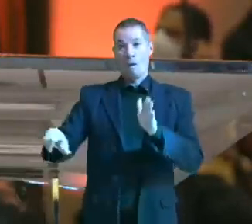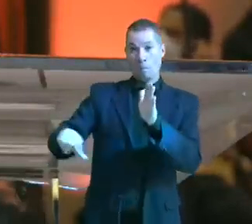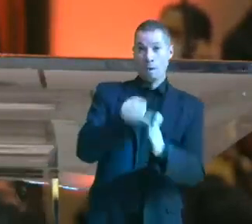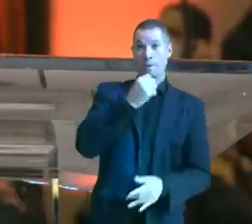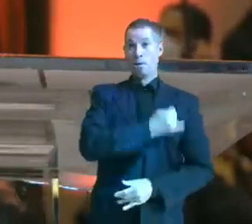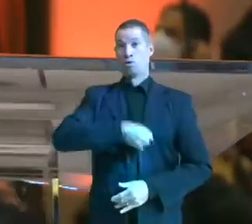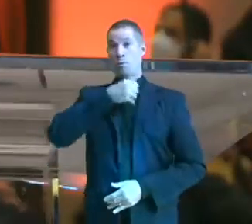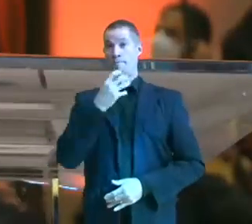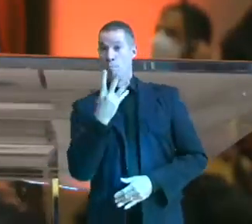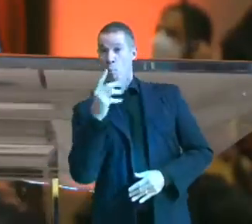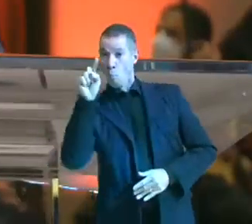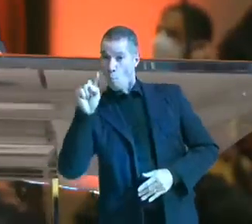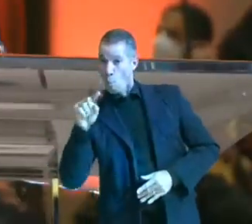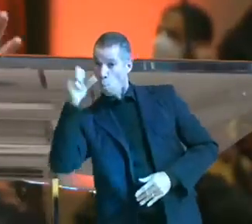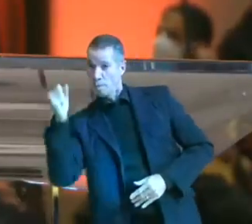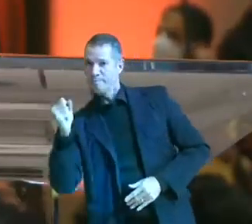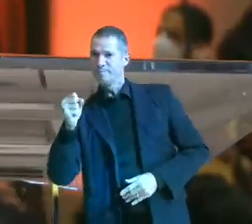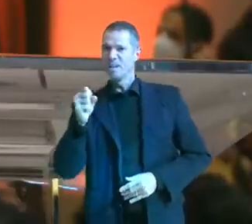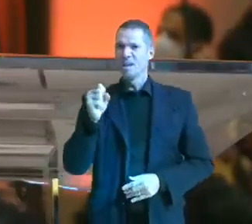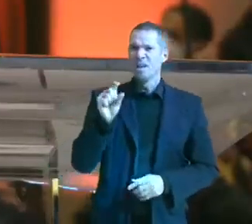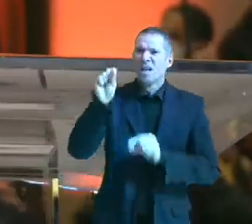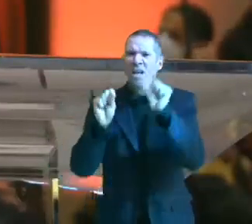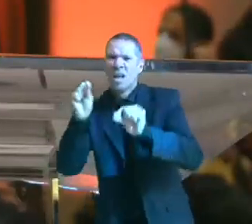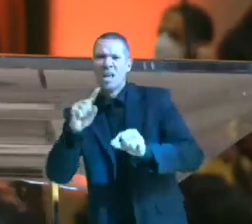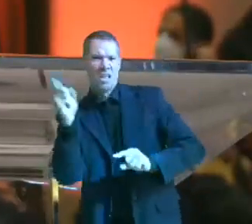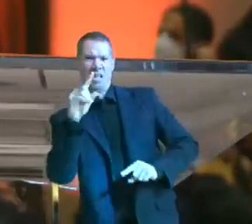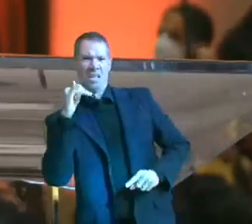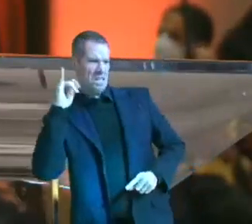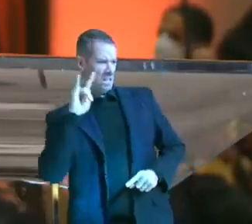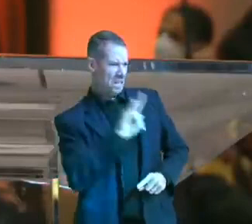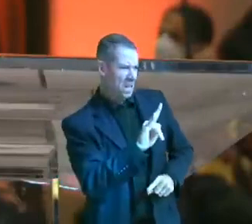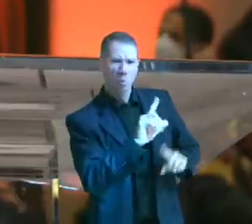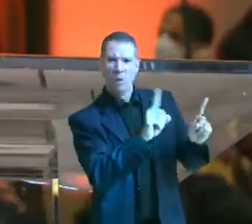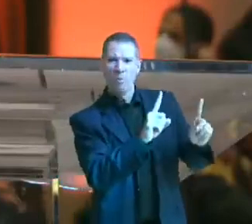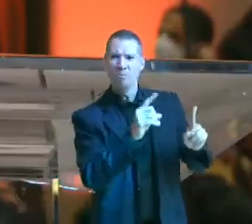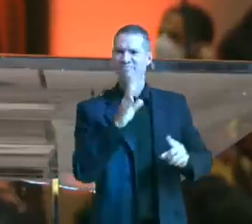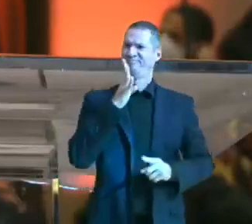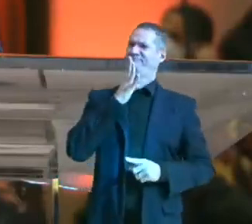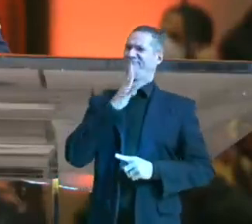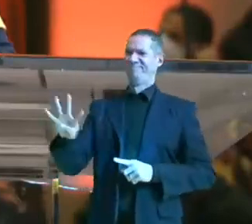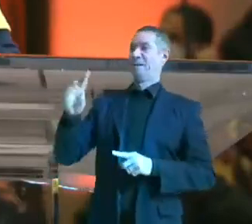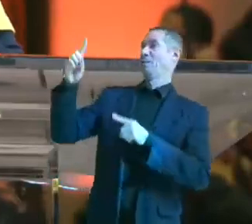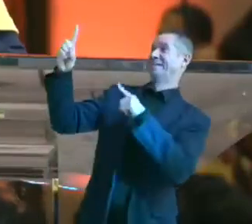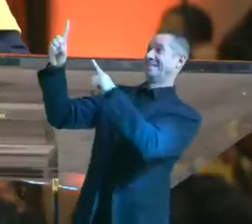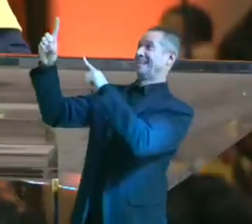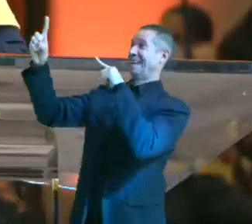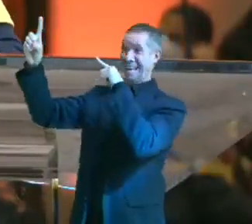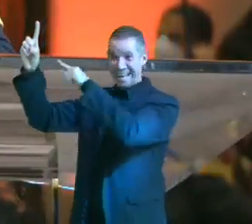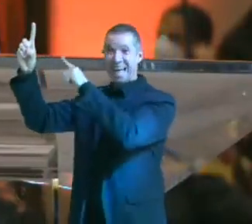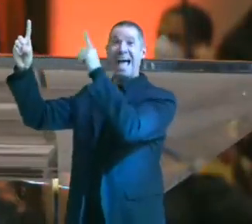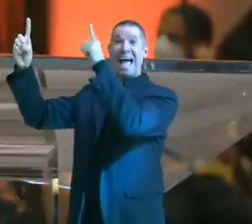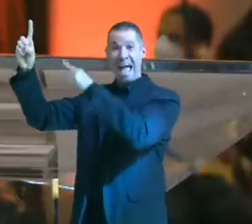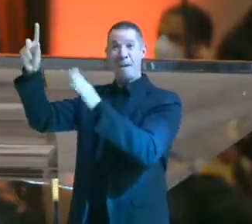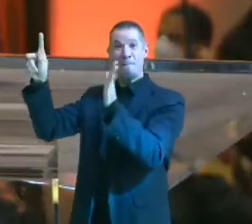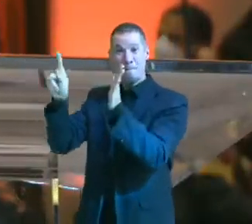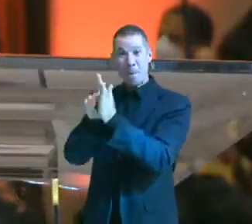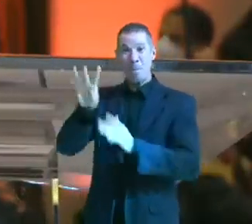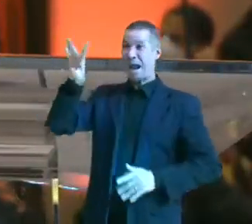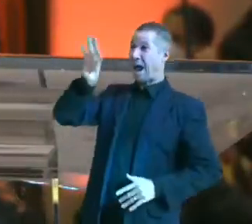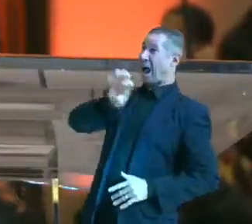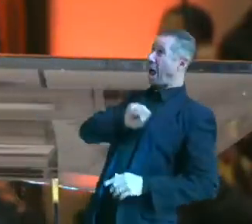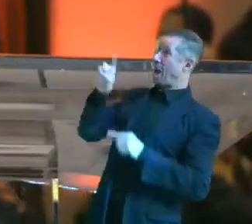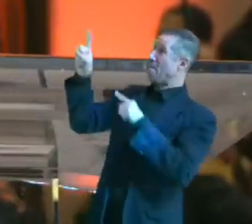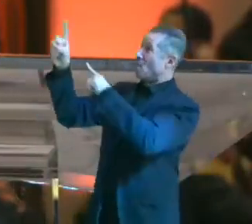1 João 4:8 vai dizer: quem não ama, não conhece a Deus, porque Deus é amor. Deus nos